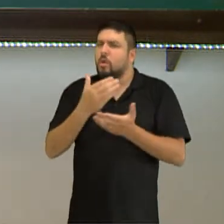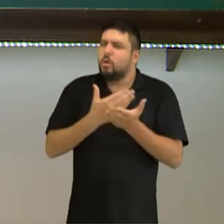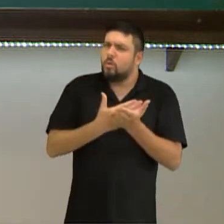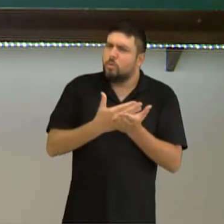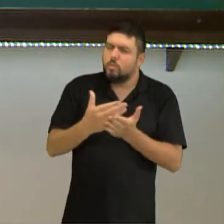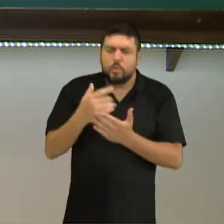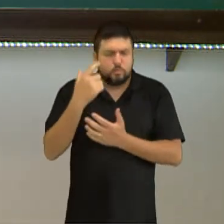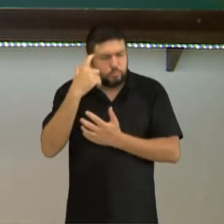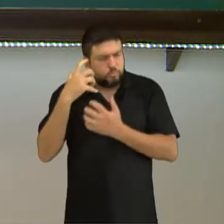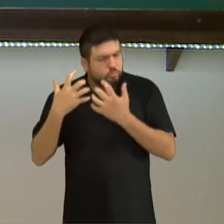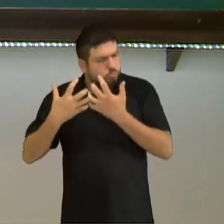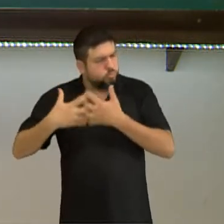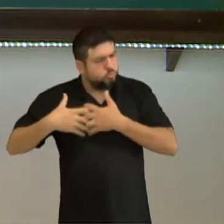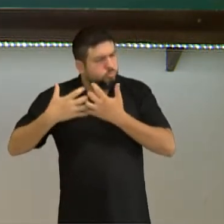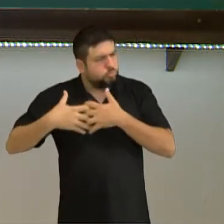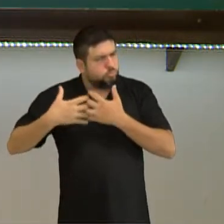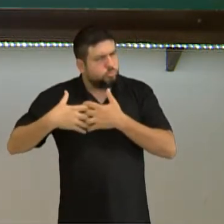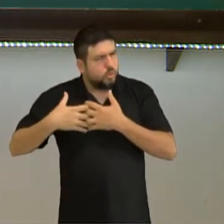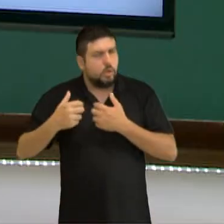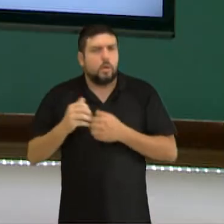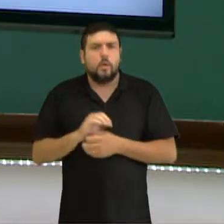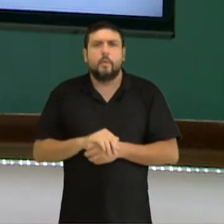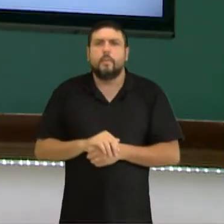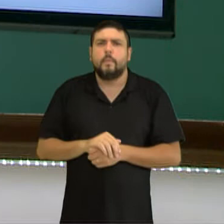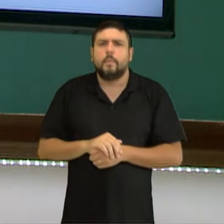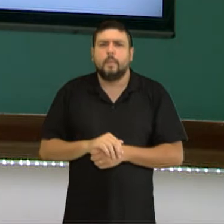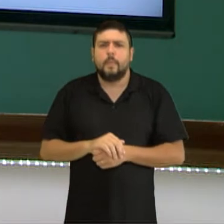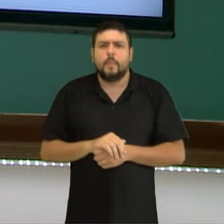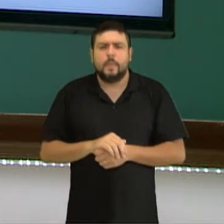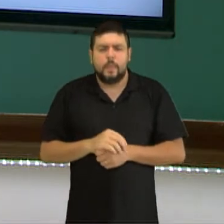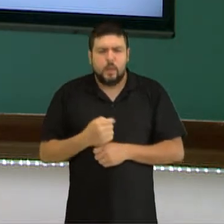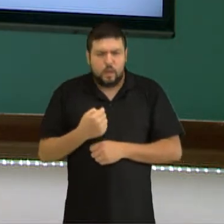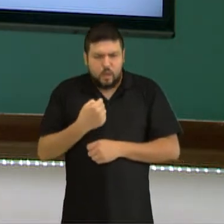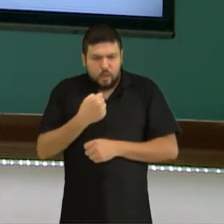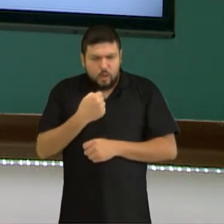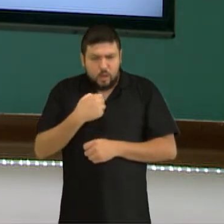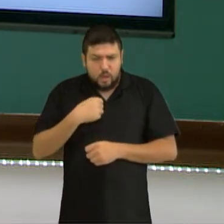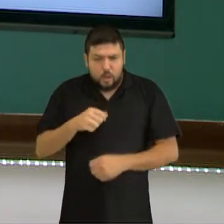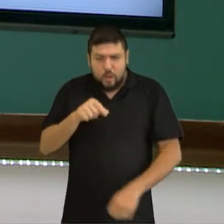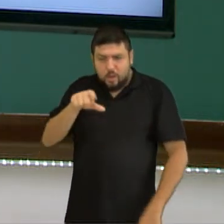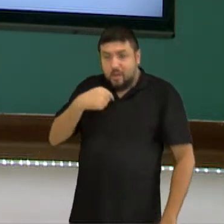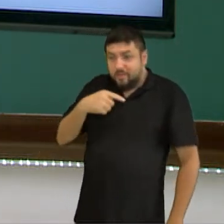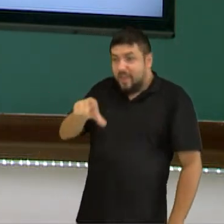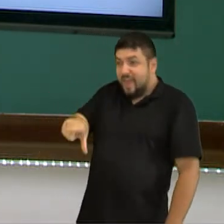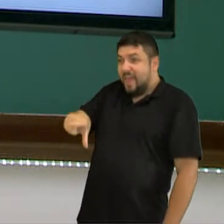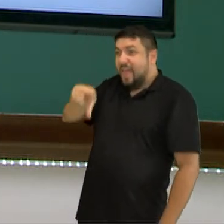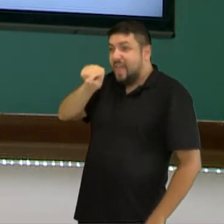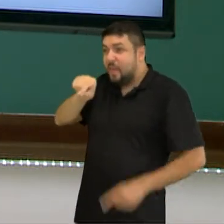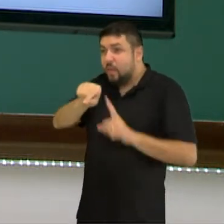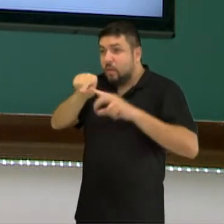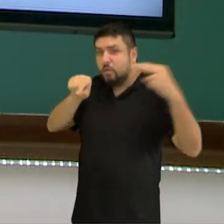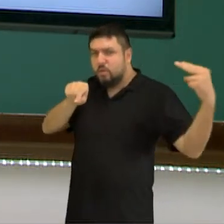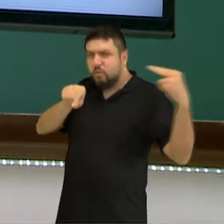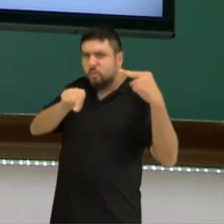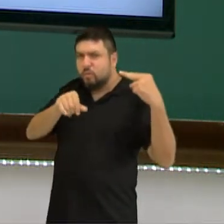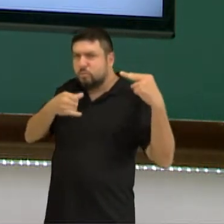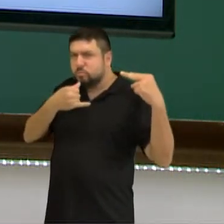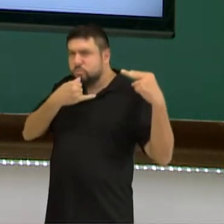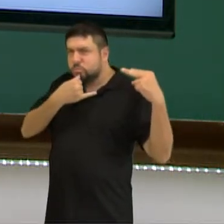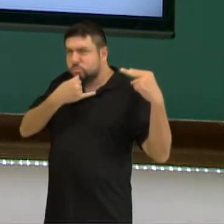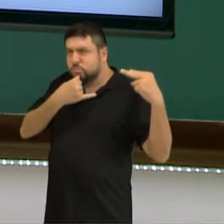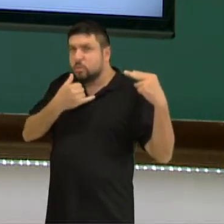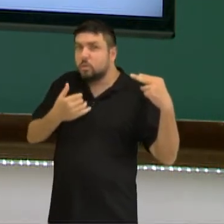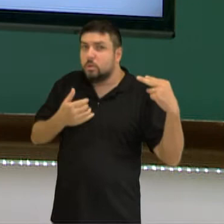fazer. E perguntas vão aparecer do tipo: eu deixei alguém triste com essa minha escolha? Ou outra